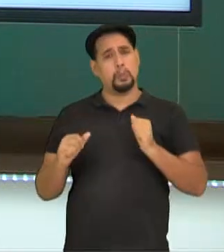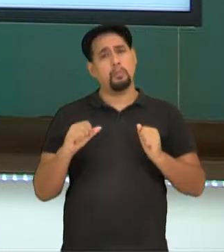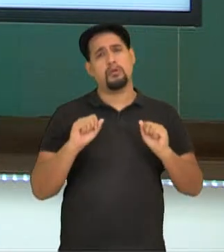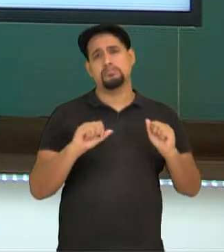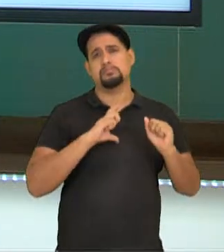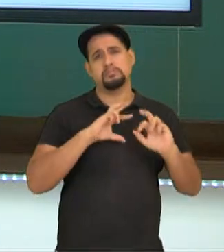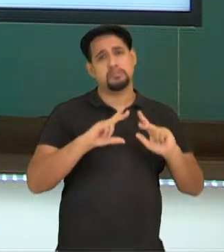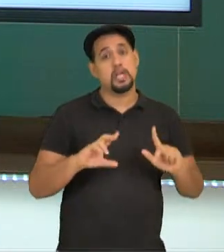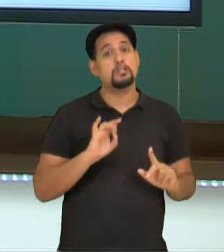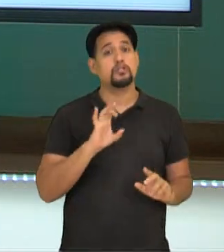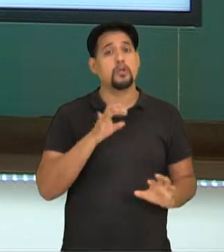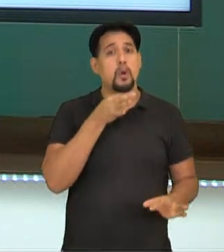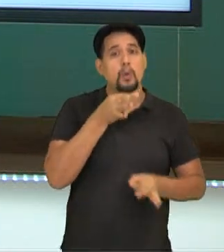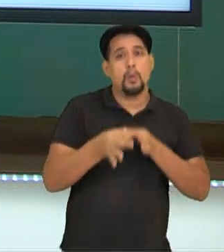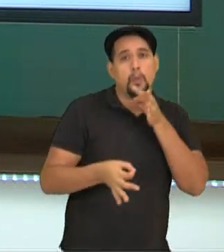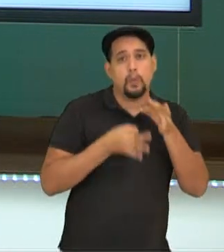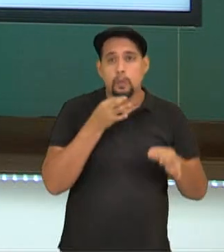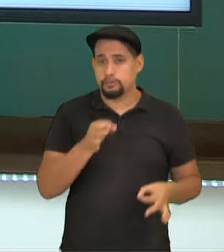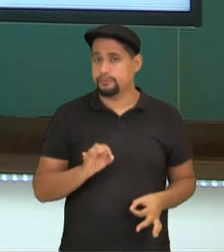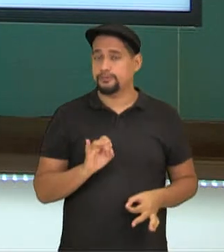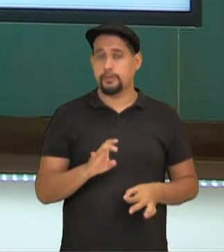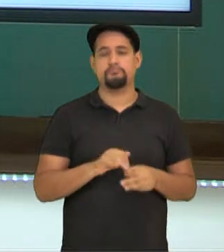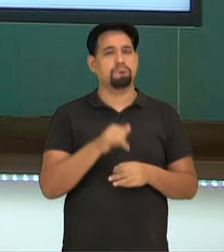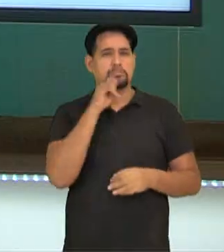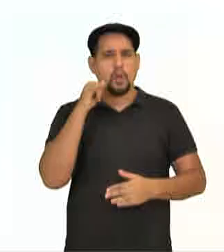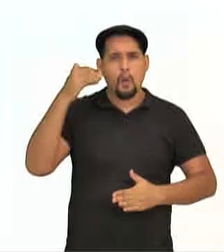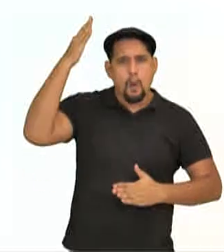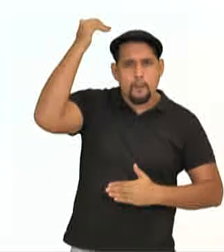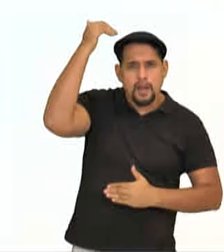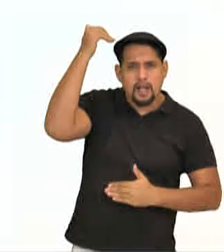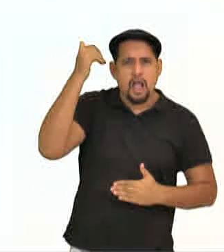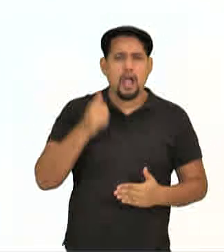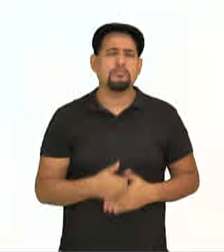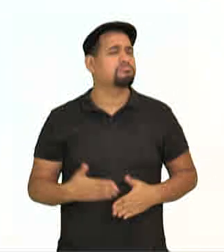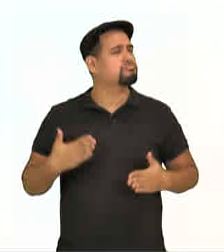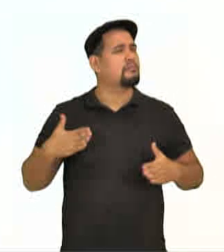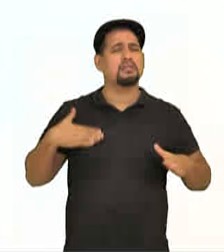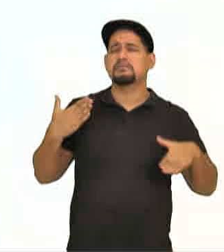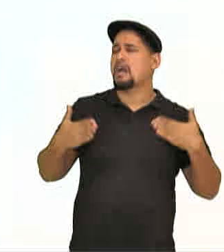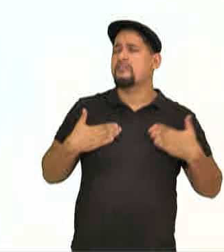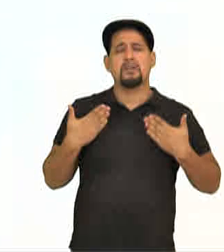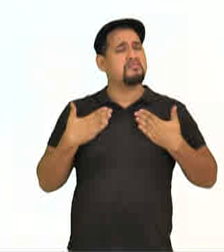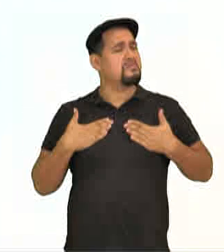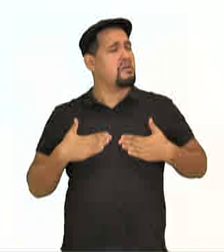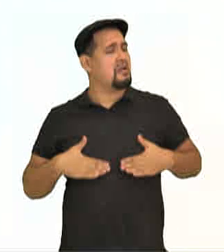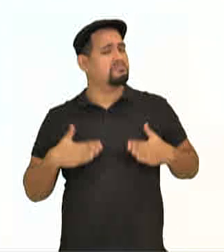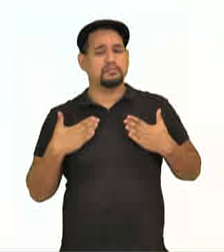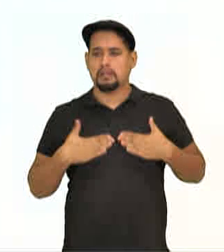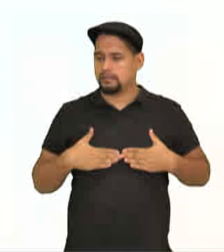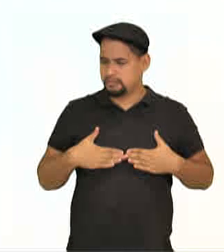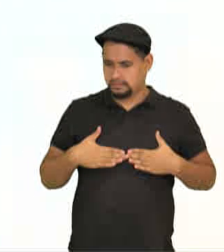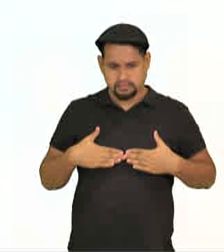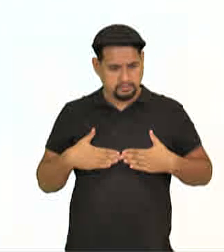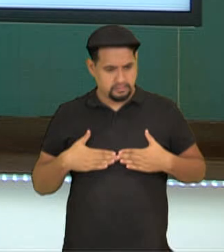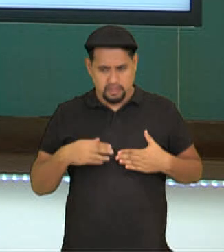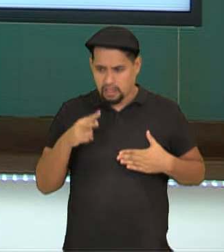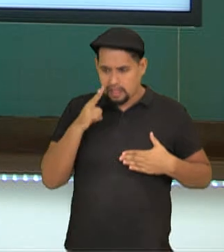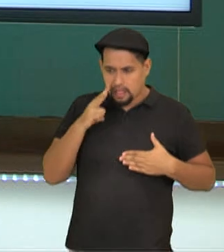são sugestões. Um macaco passeava tranquilamente, tentou